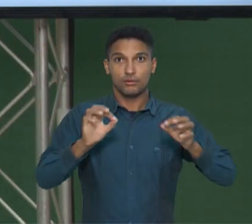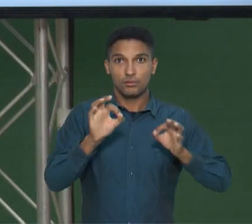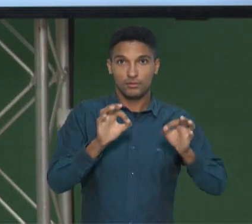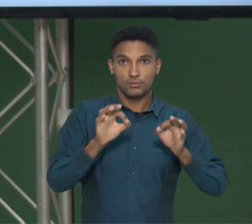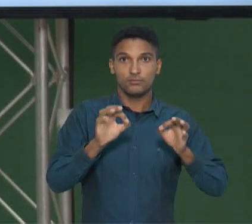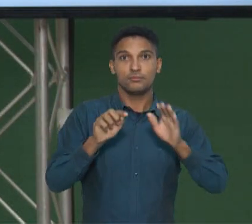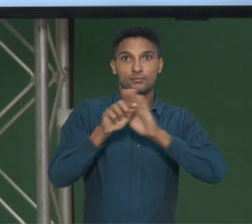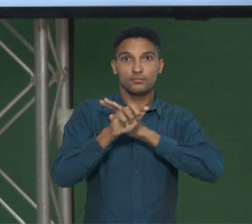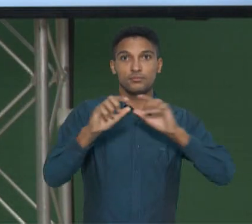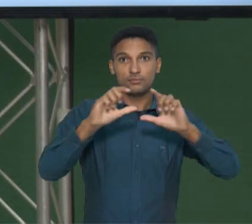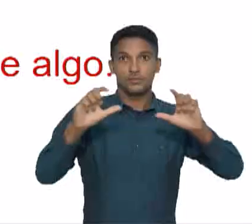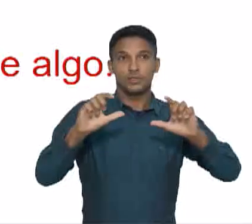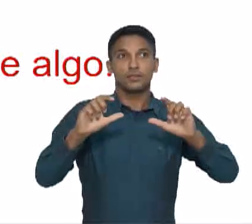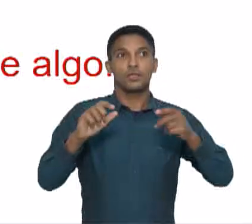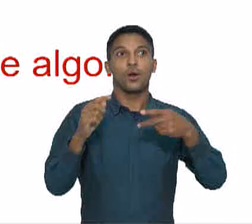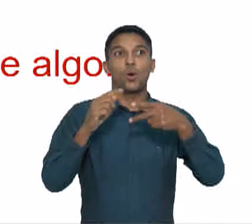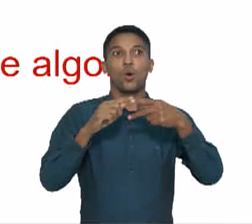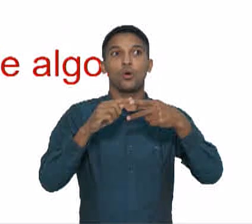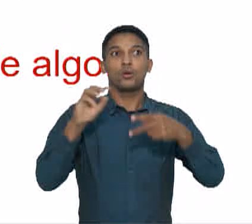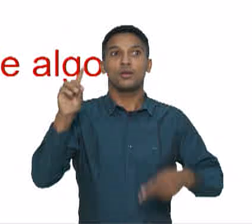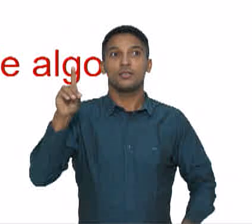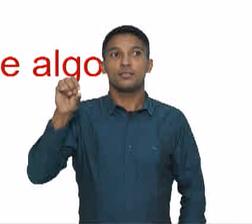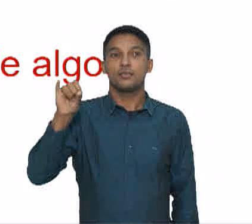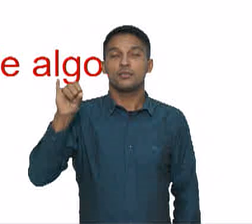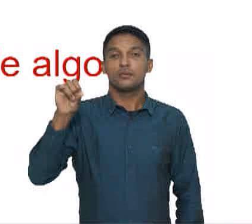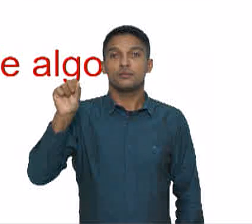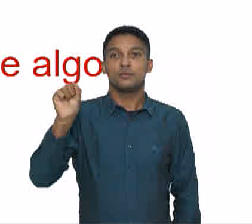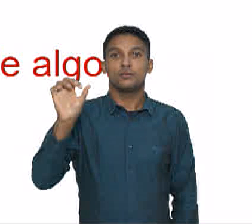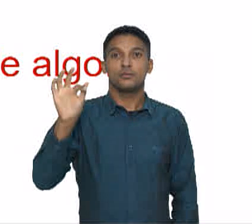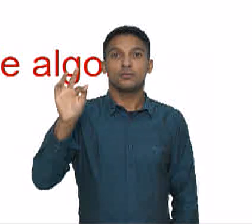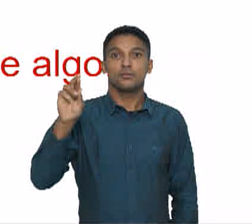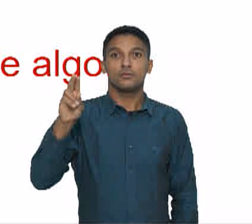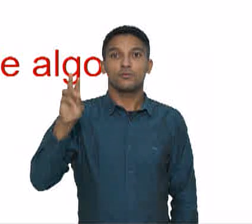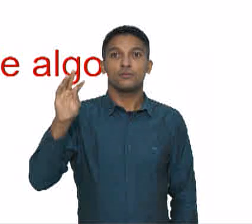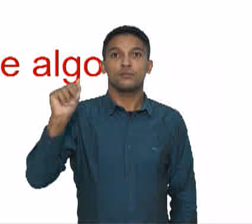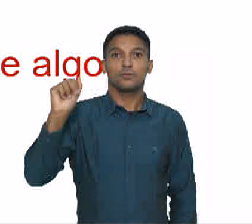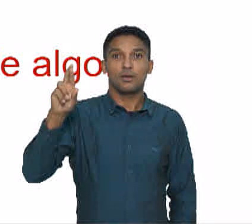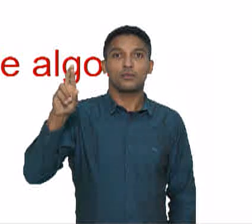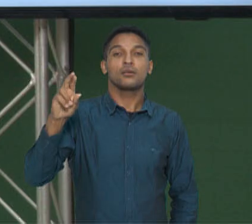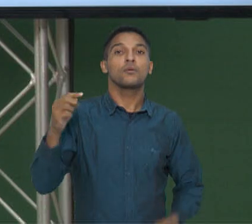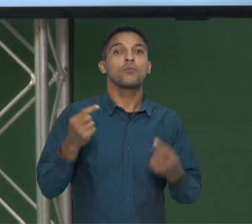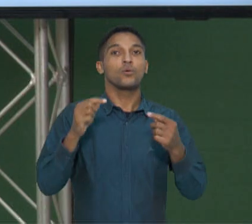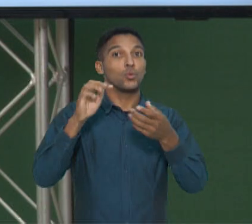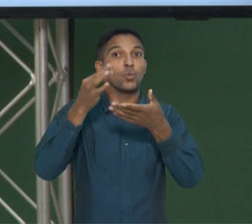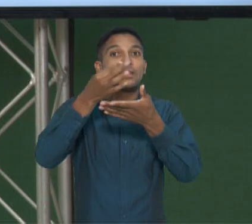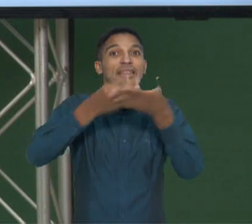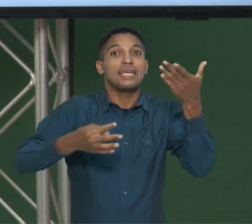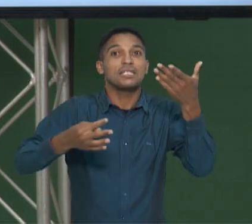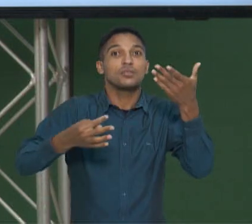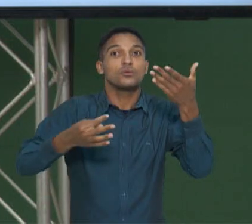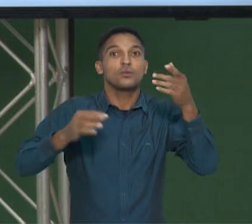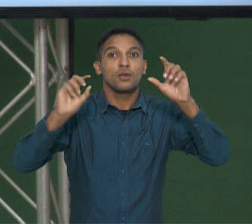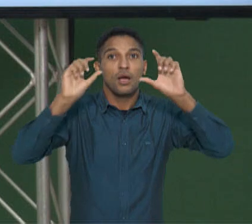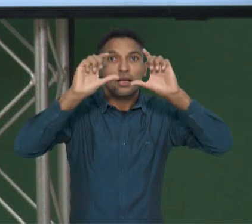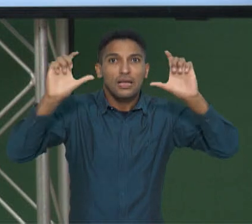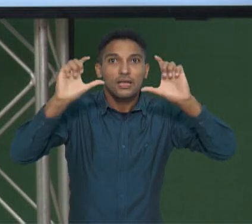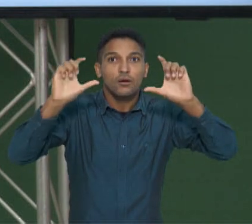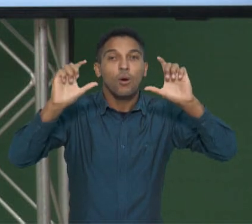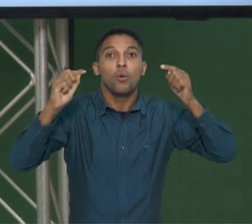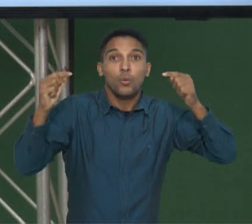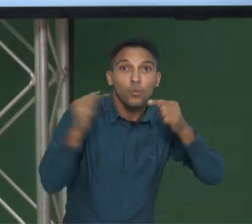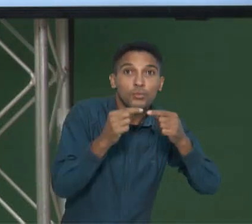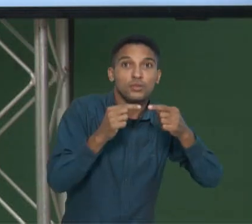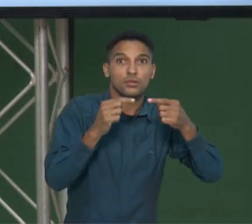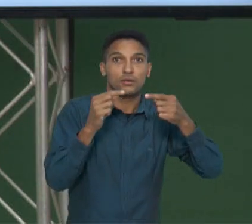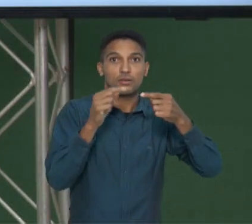o sentido do verbo desfrutar? No contexto do texto, ou seja, neste fragmento, que é justamente a